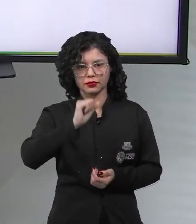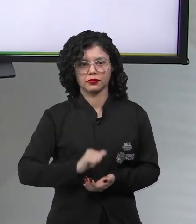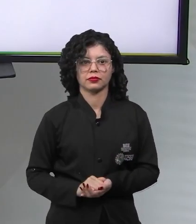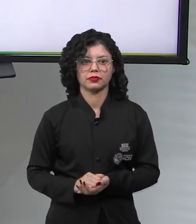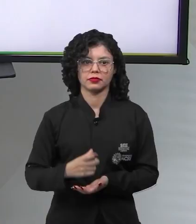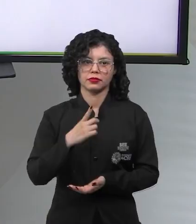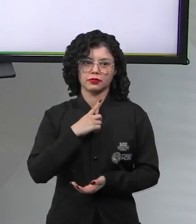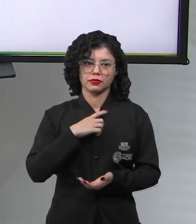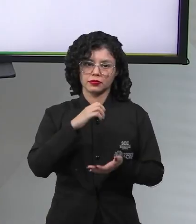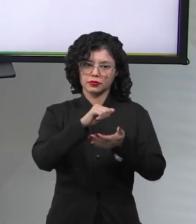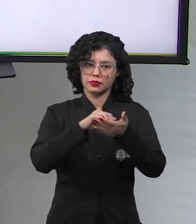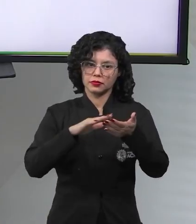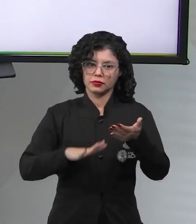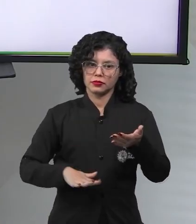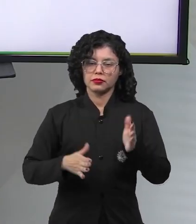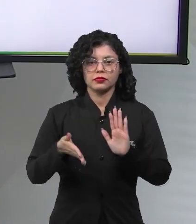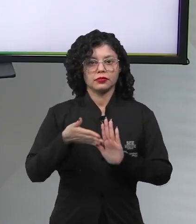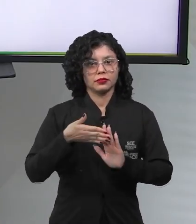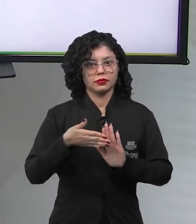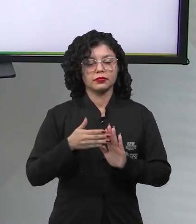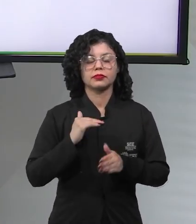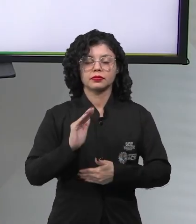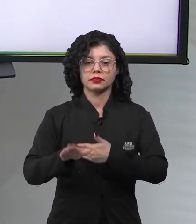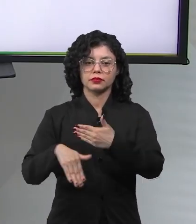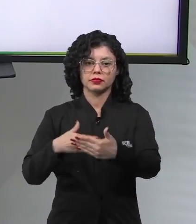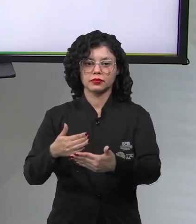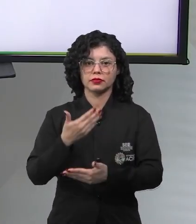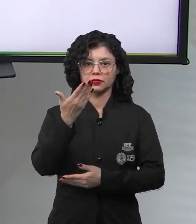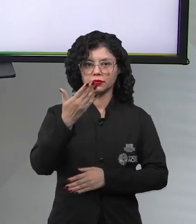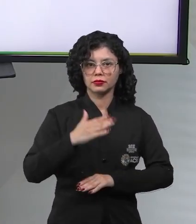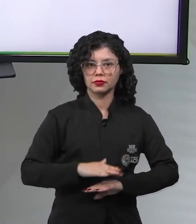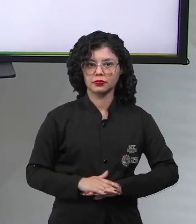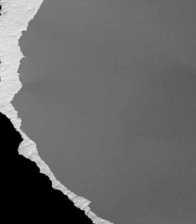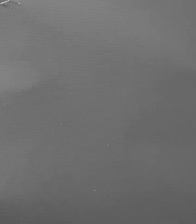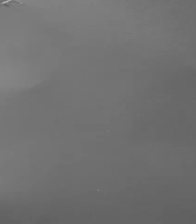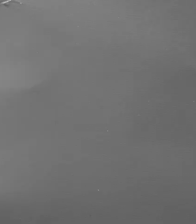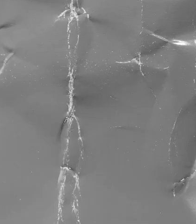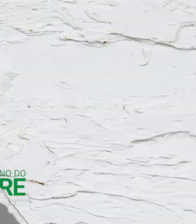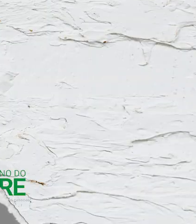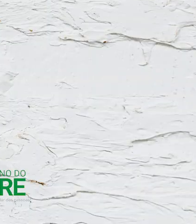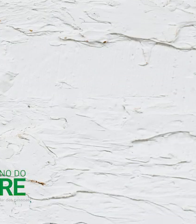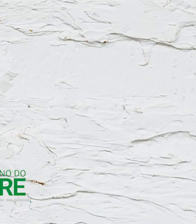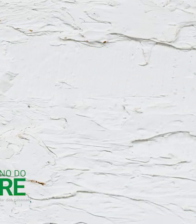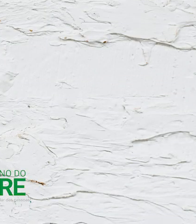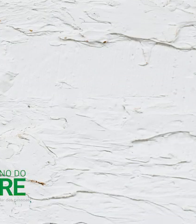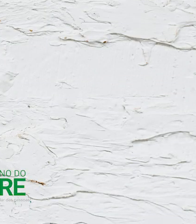Eu tenho uma atividade para poder desenvolver com vocês.